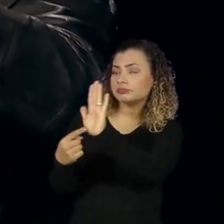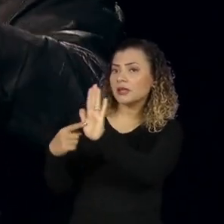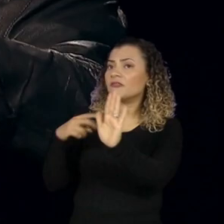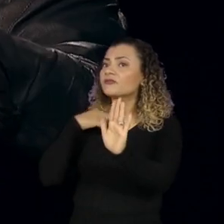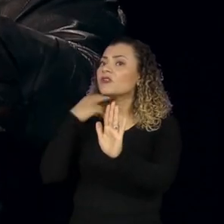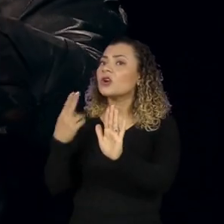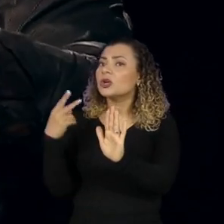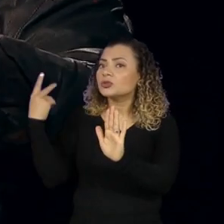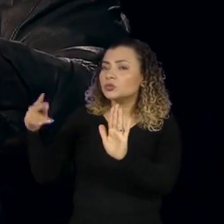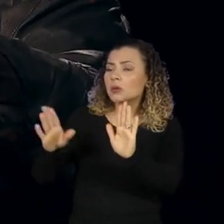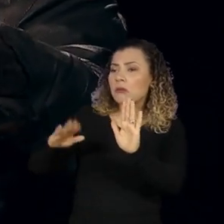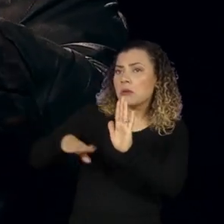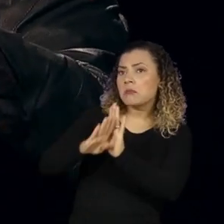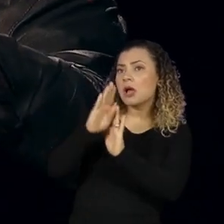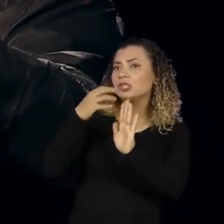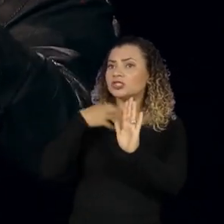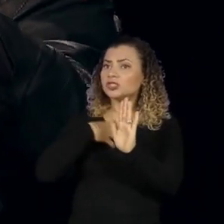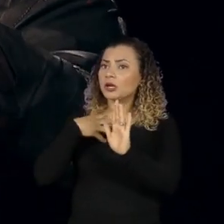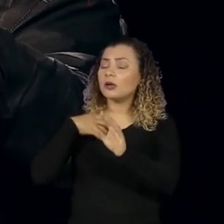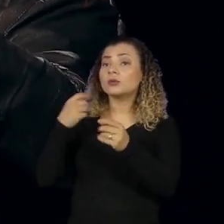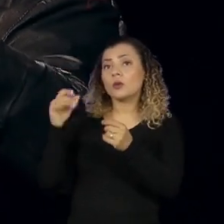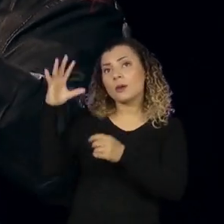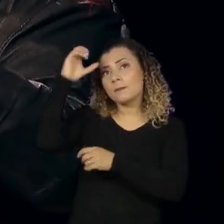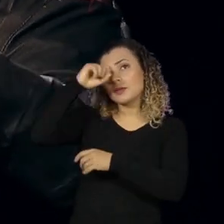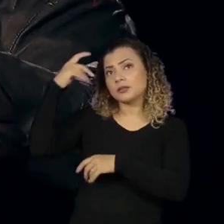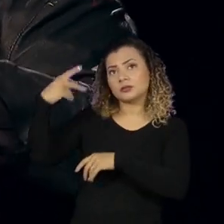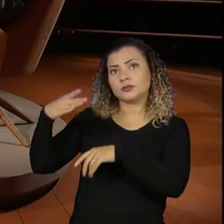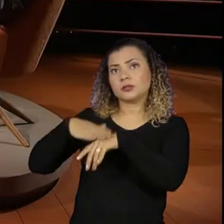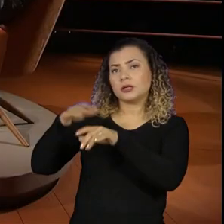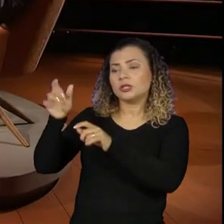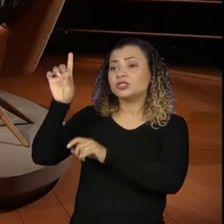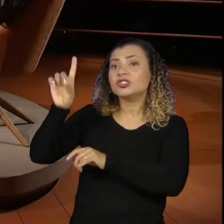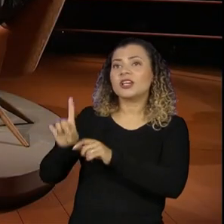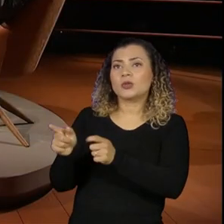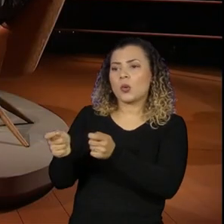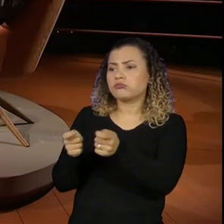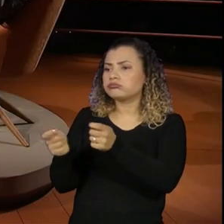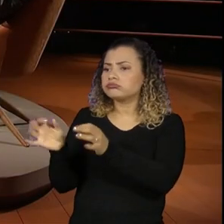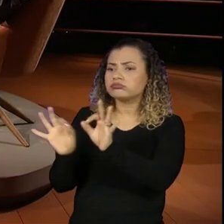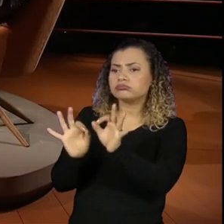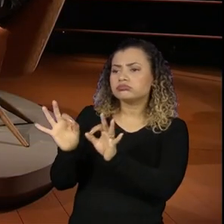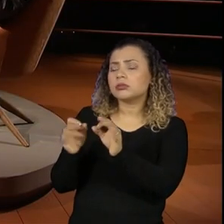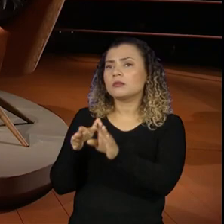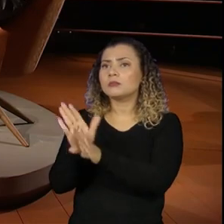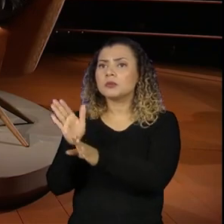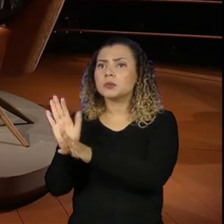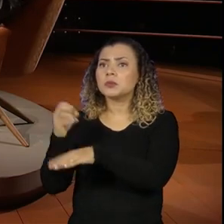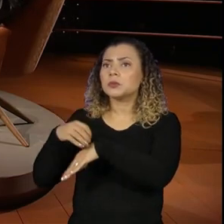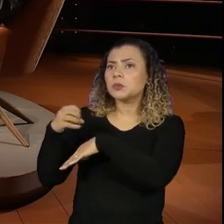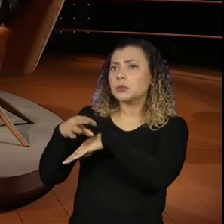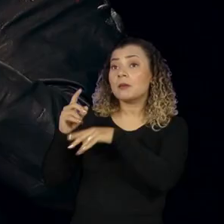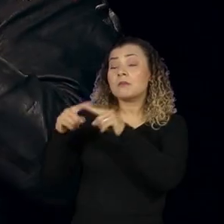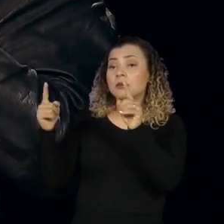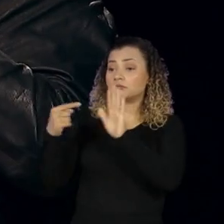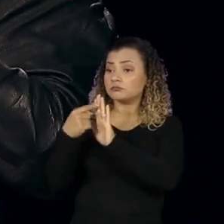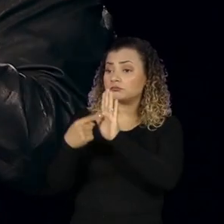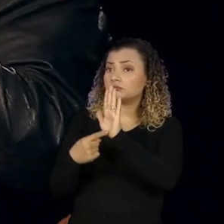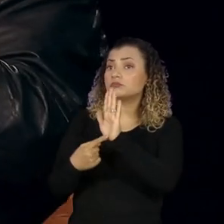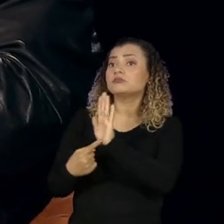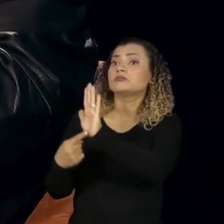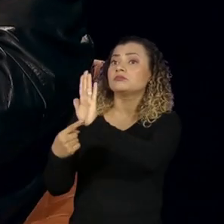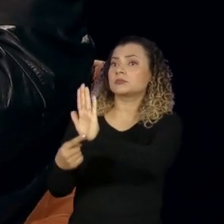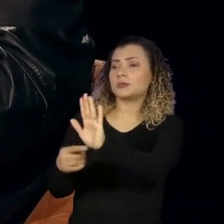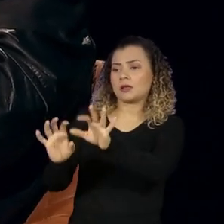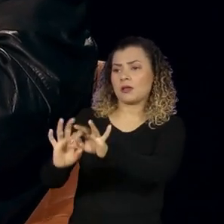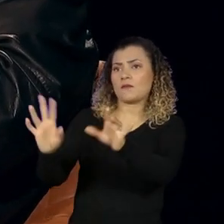aqui, tua intenção aqui. Aprendi muito com o Fozzi a dirigir ator, né? Uhum. Mas aí, a partir do que eu marco, eu deixo o ator